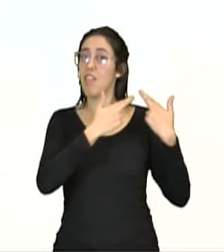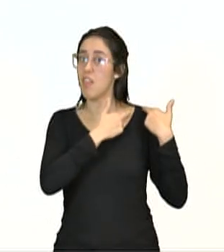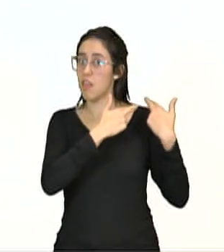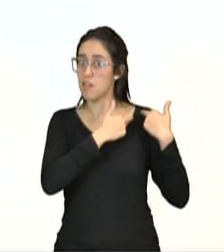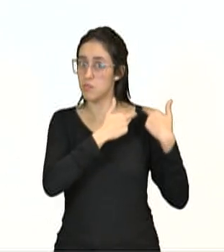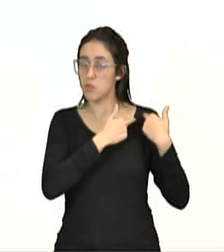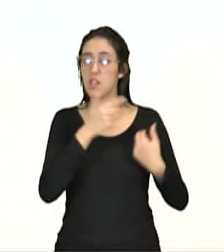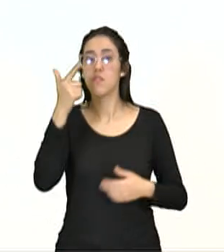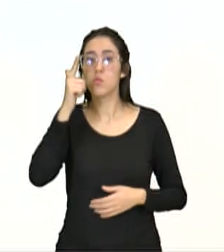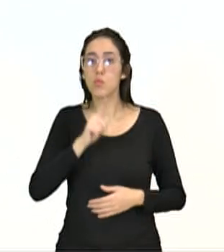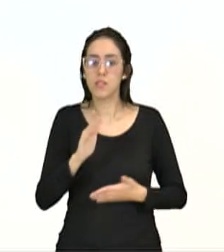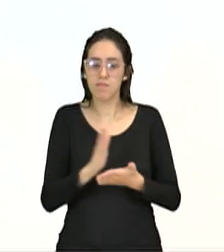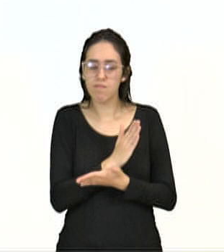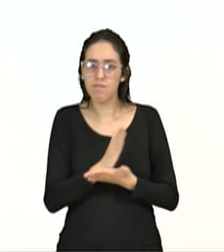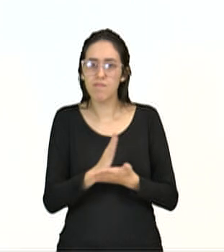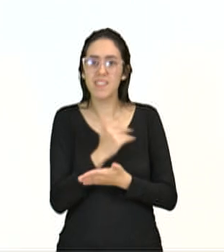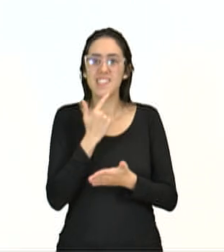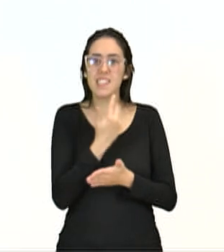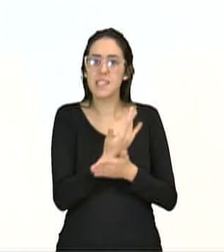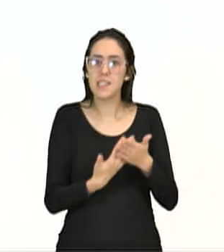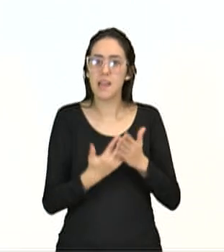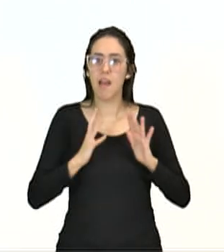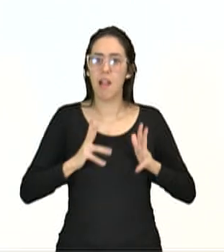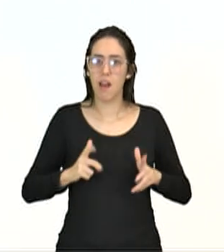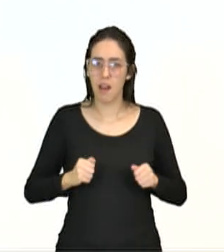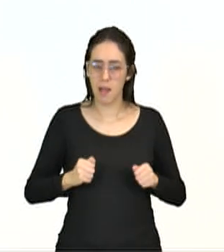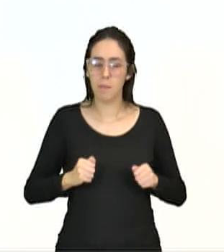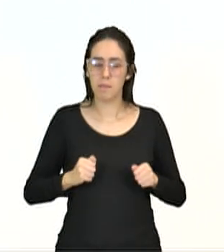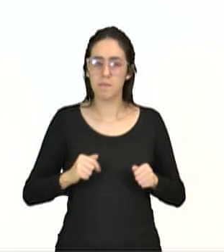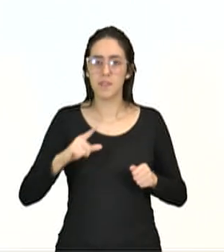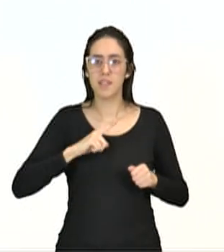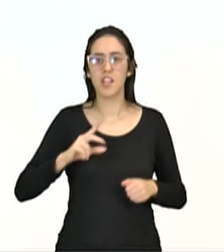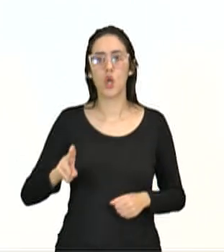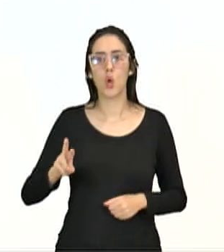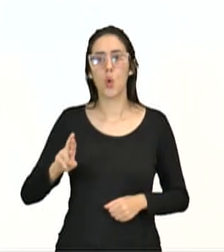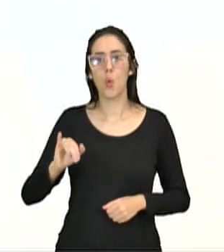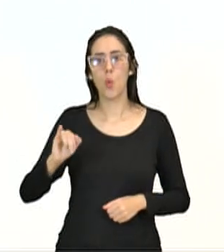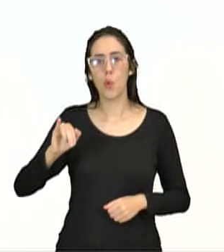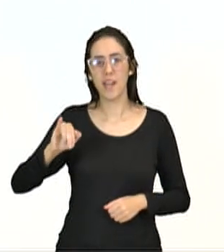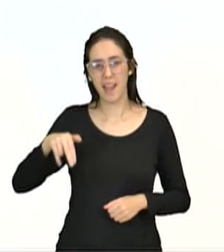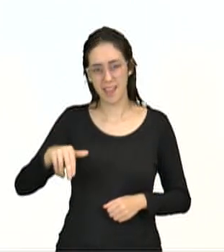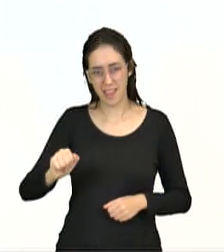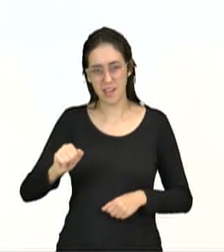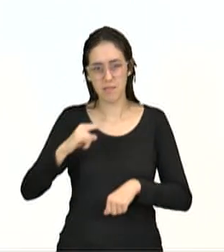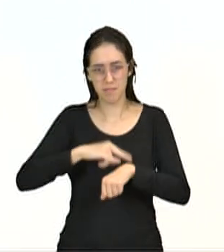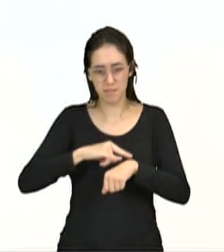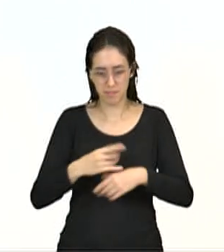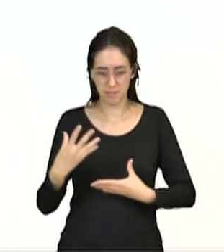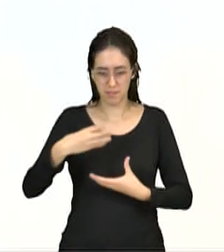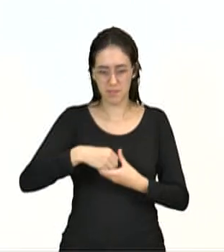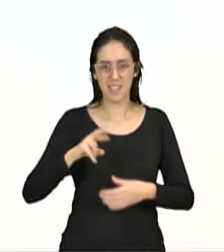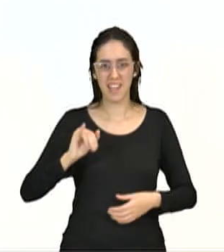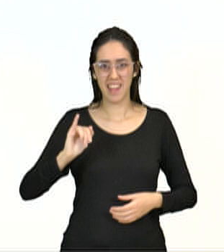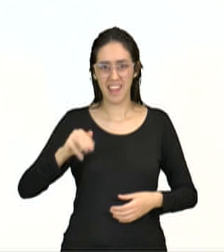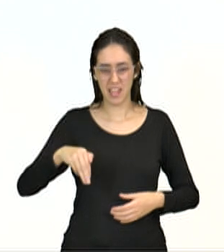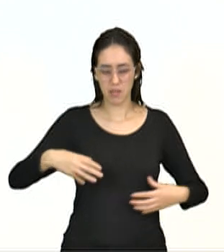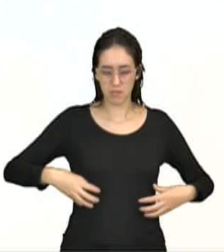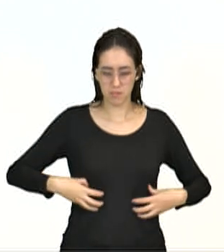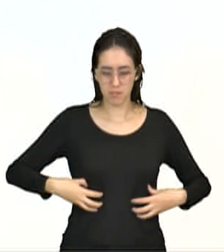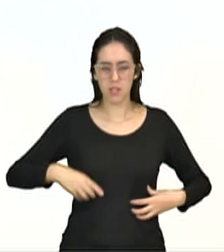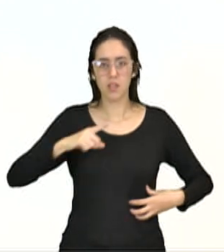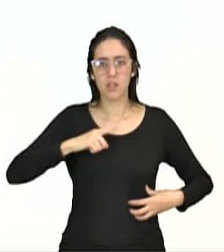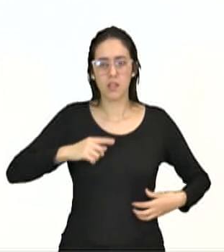essa filtração do sangue, tá? Quando a urina é produzida nos rins, ela é conduzida